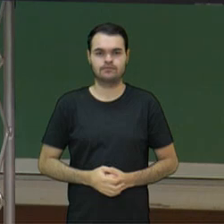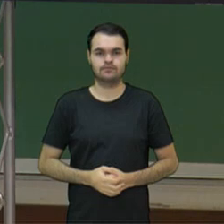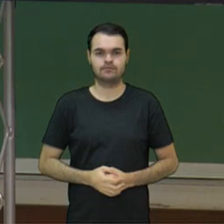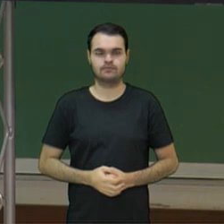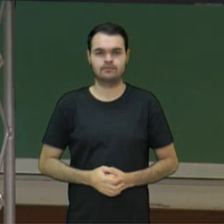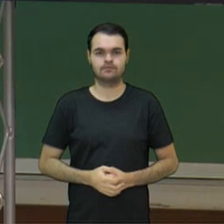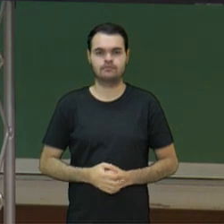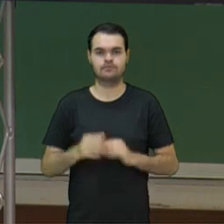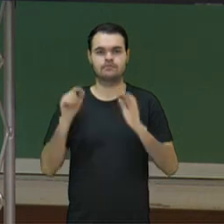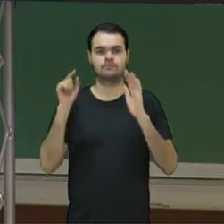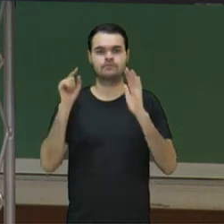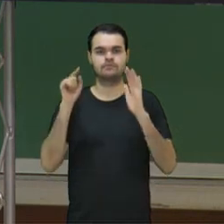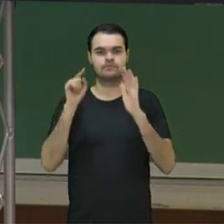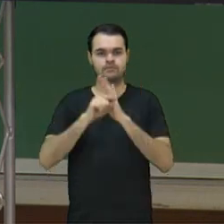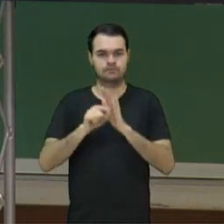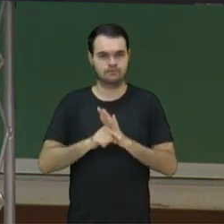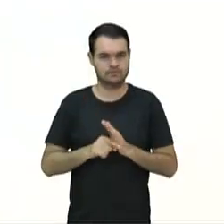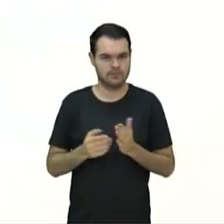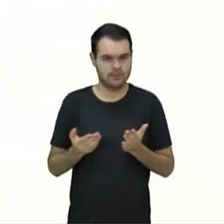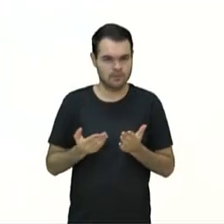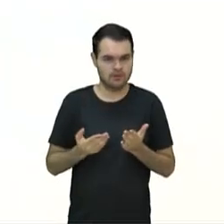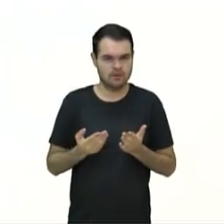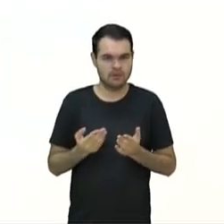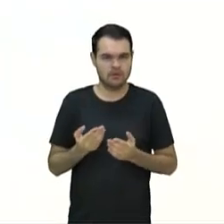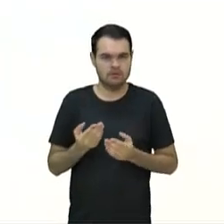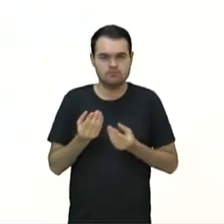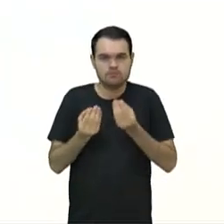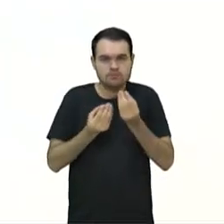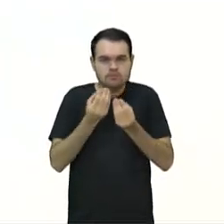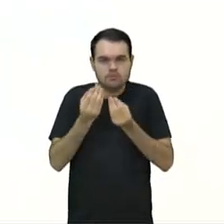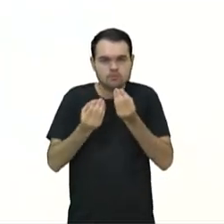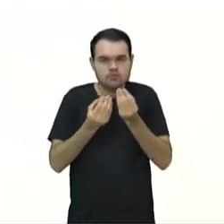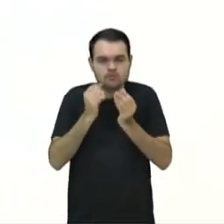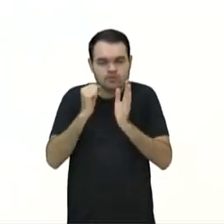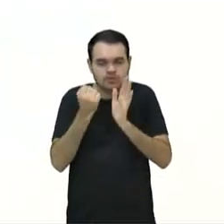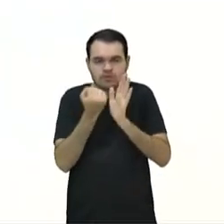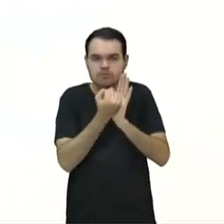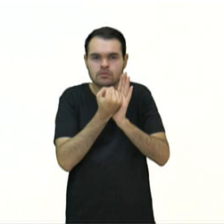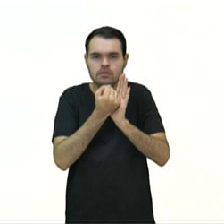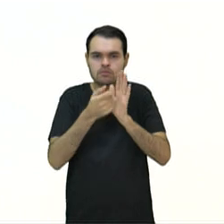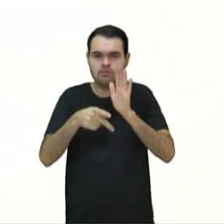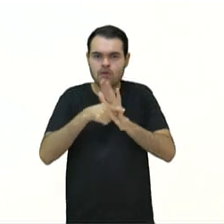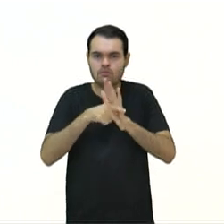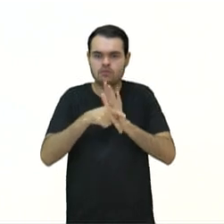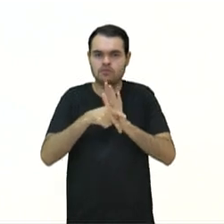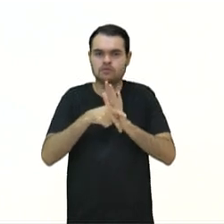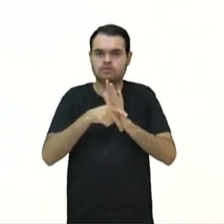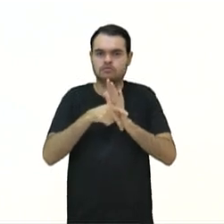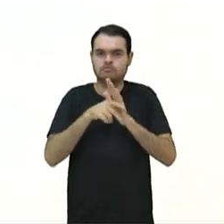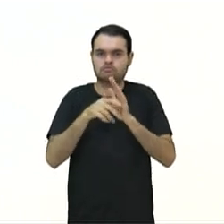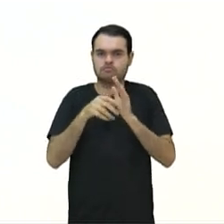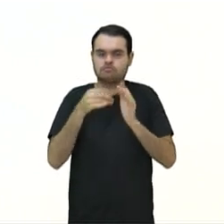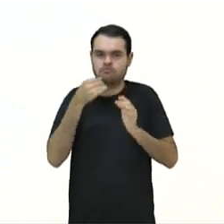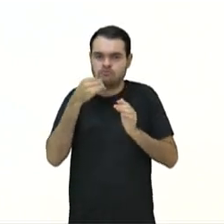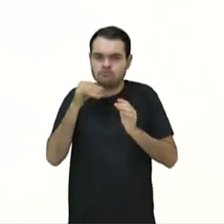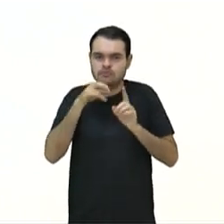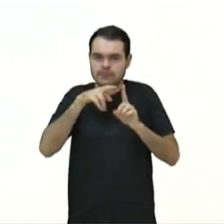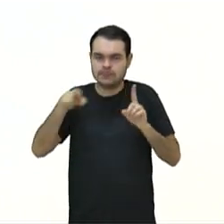Esse quiz, então nós vamos ver aqui, ó, a unidade de resistência elétrica é representada por letra